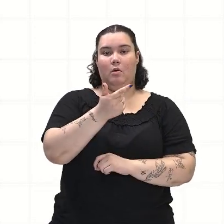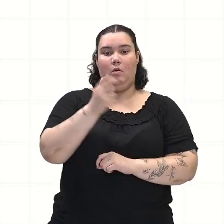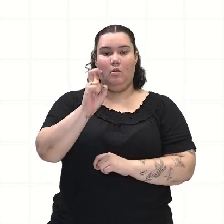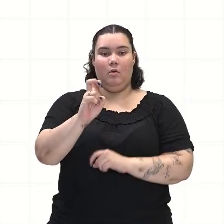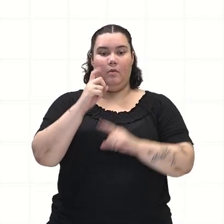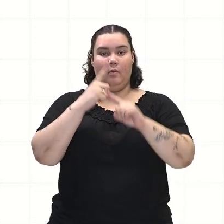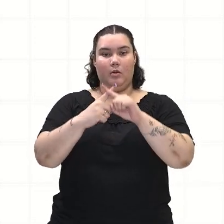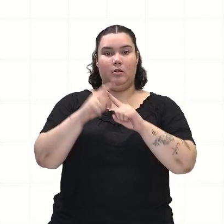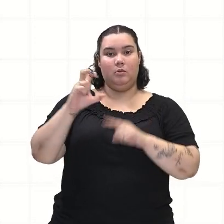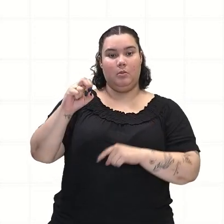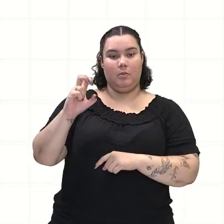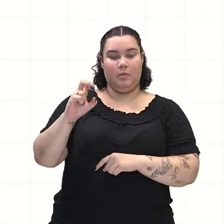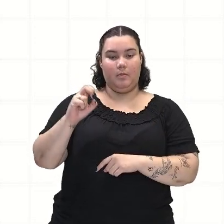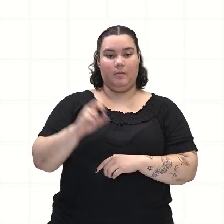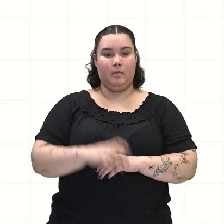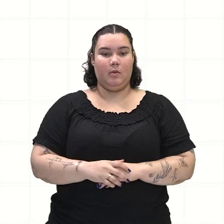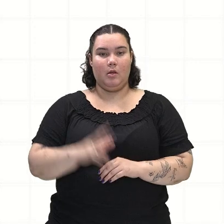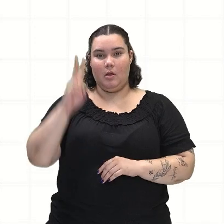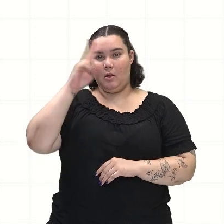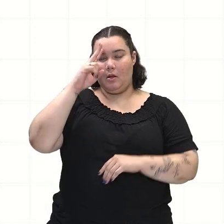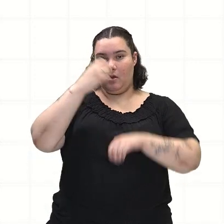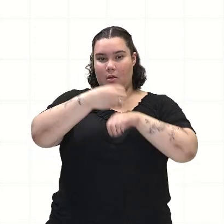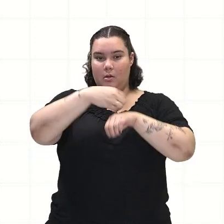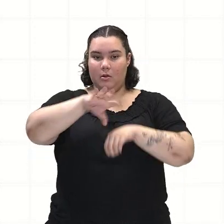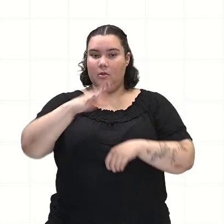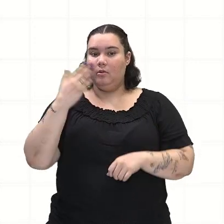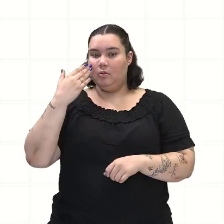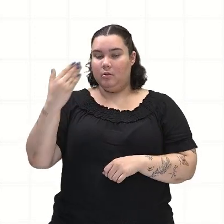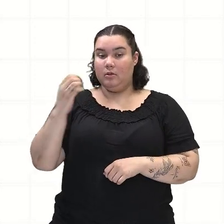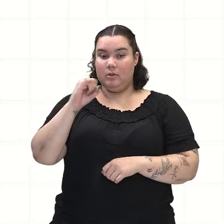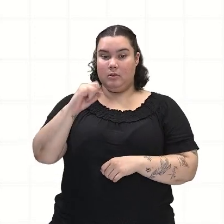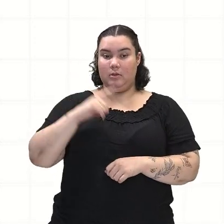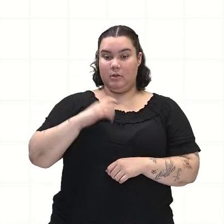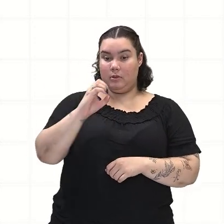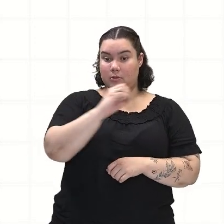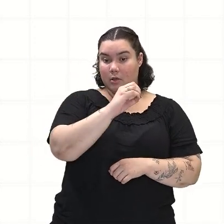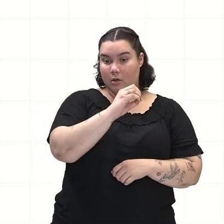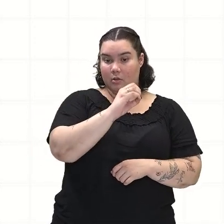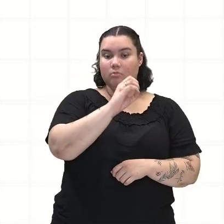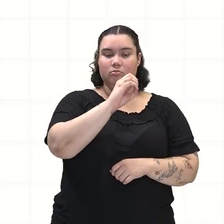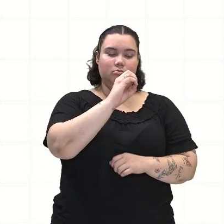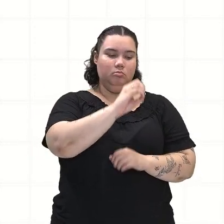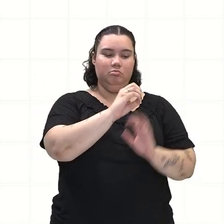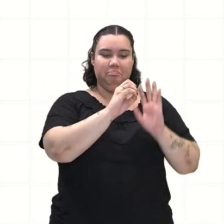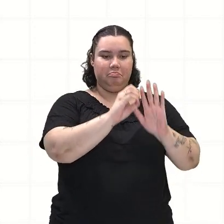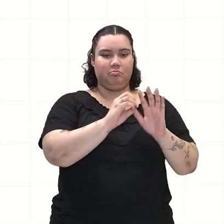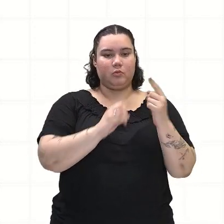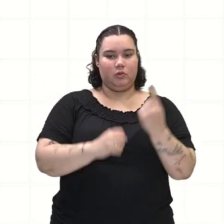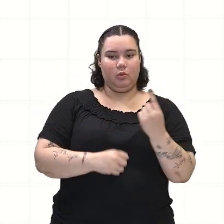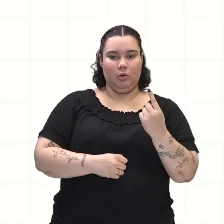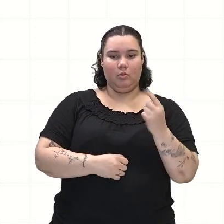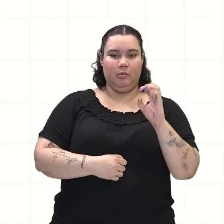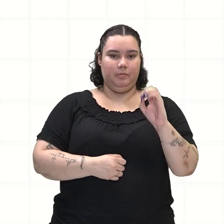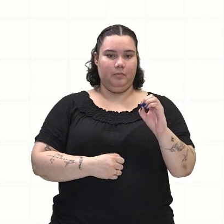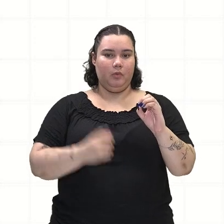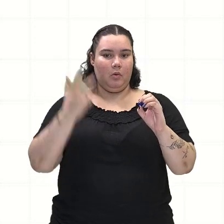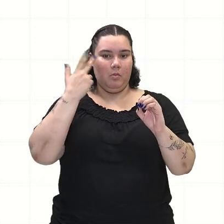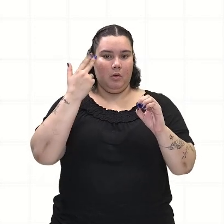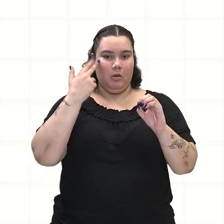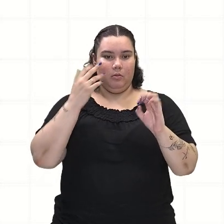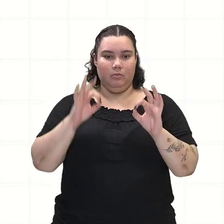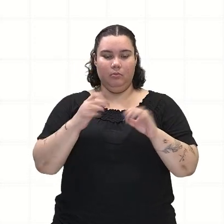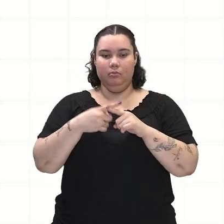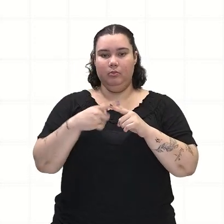por 50. Lembra lá daquela dica? Se tem um zero no final do número, eu já deixo ele aqui, porque já sei que